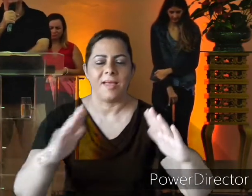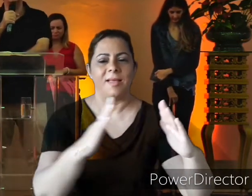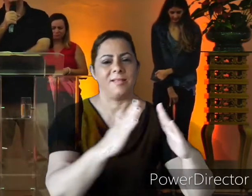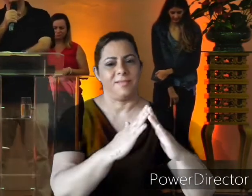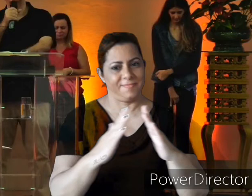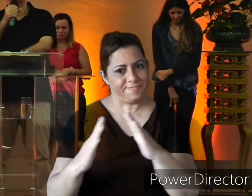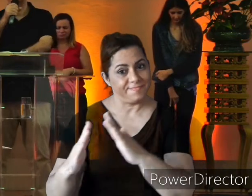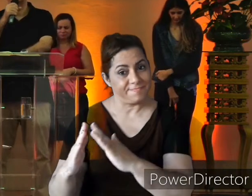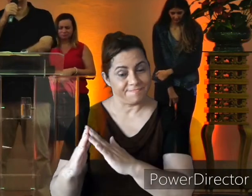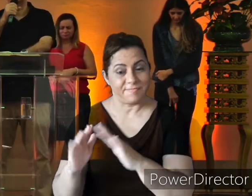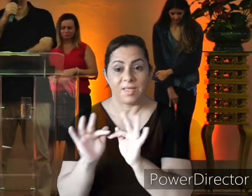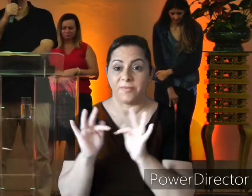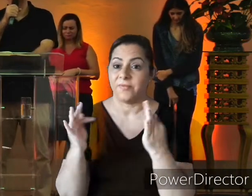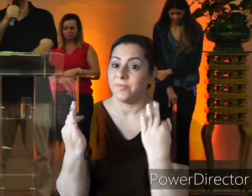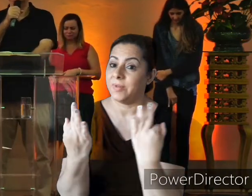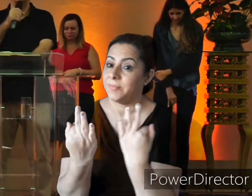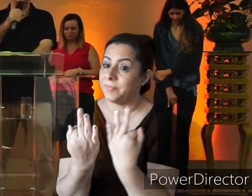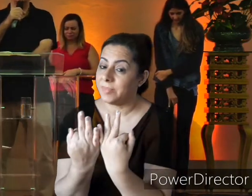querer,